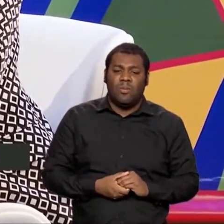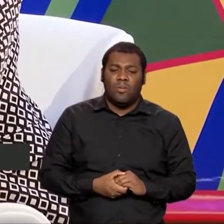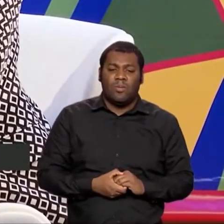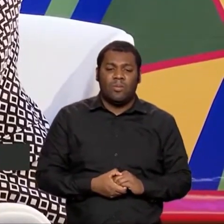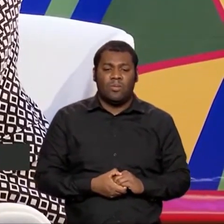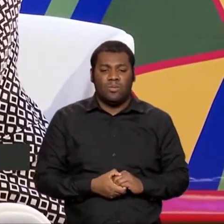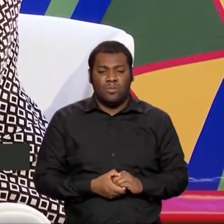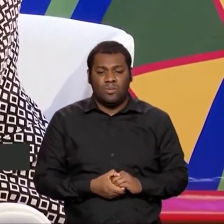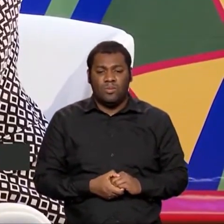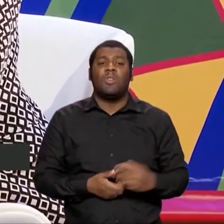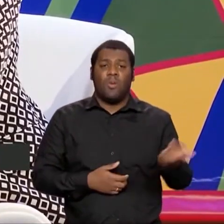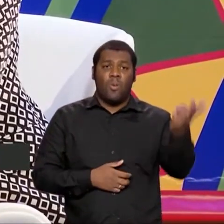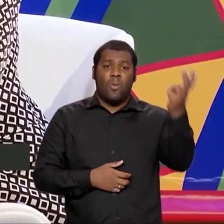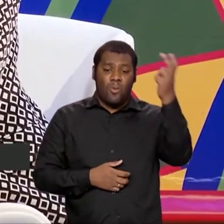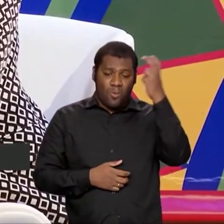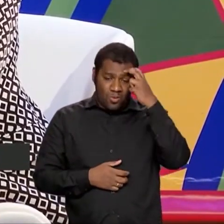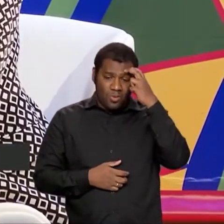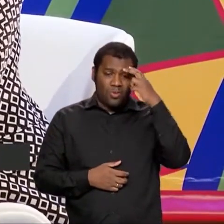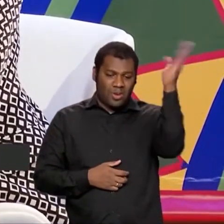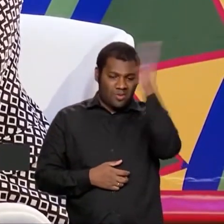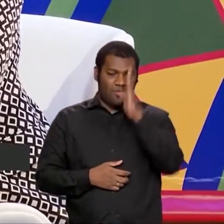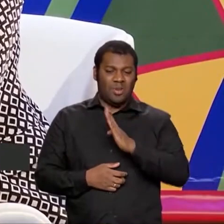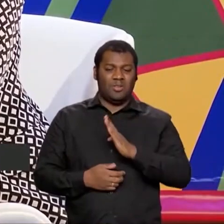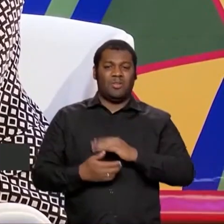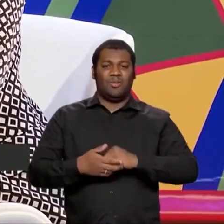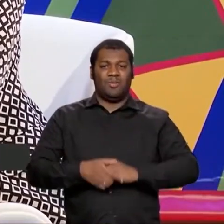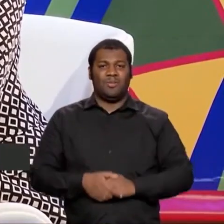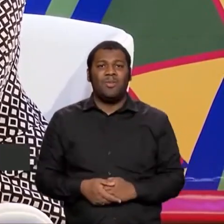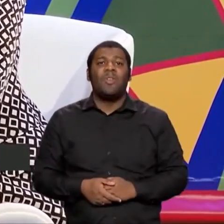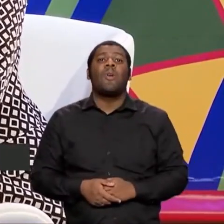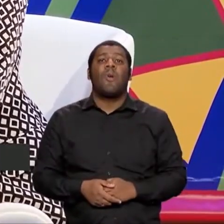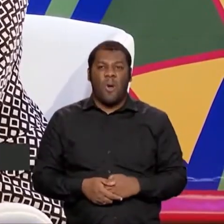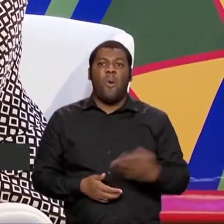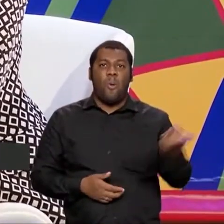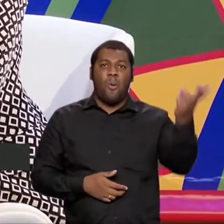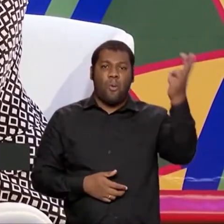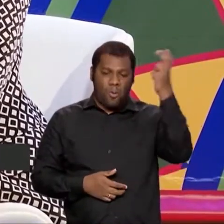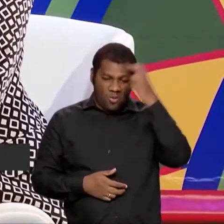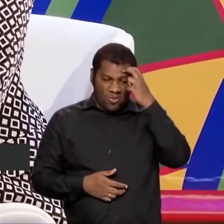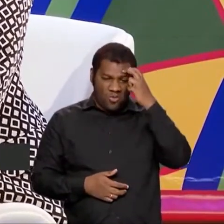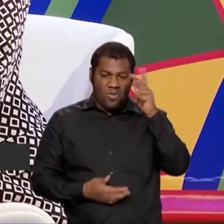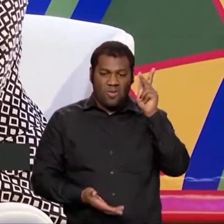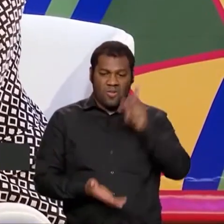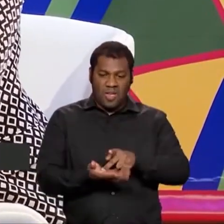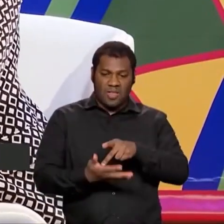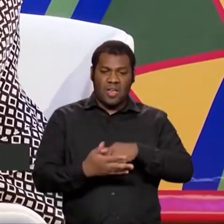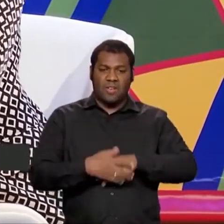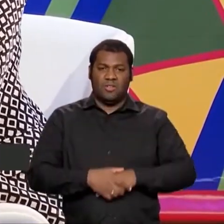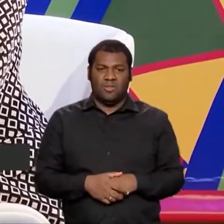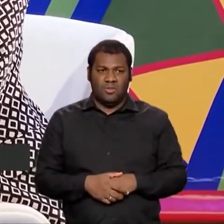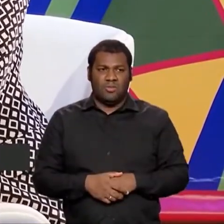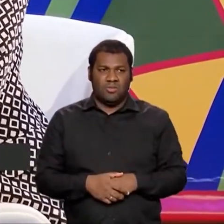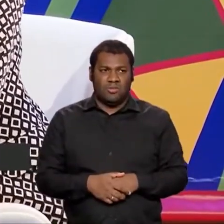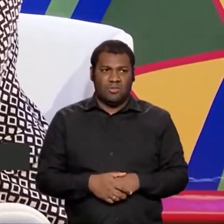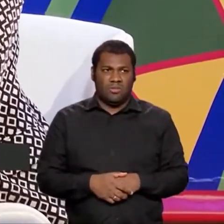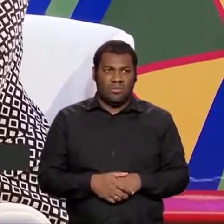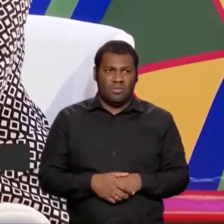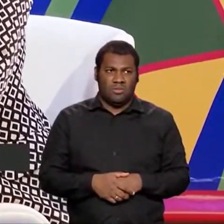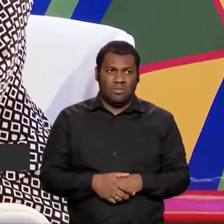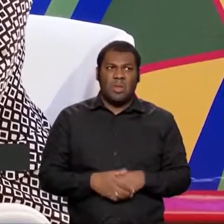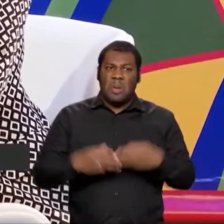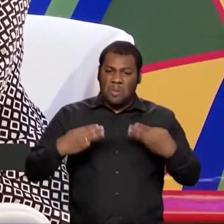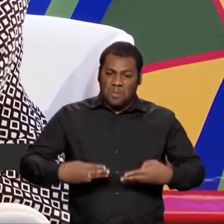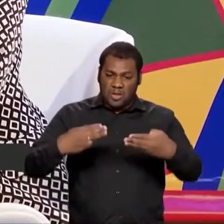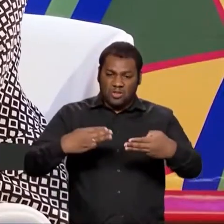essa cultura do Brasil passe a ser realmente a cultura de Estado, que nenhuma outra pessoa aventureira volte para derrubar o Ministério